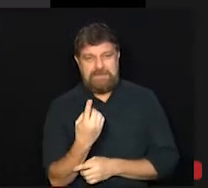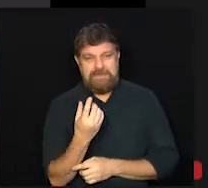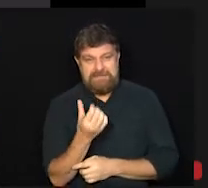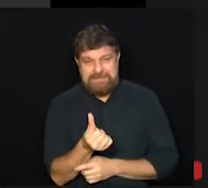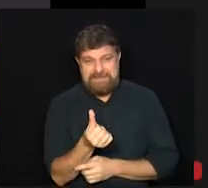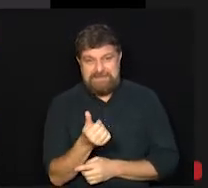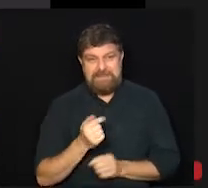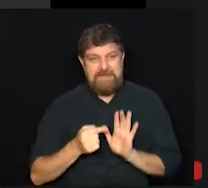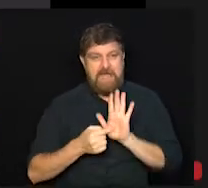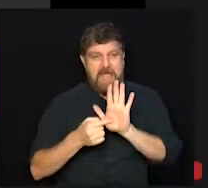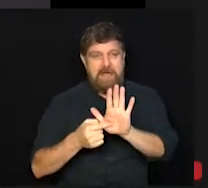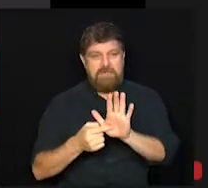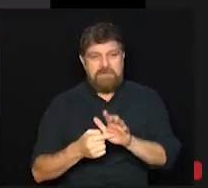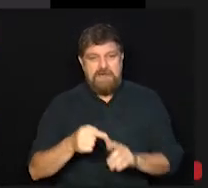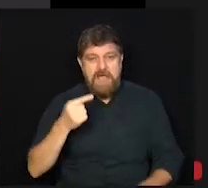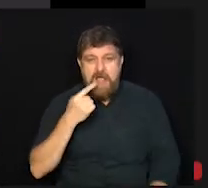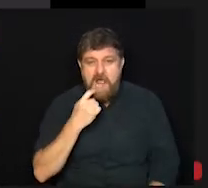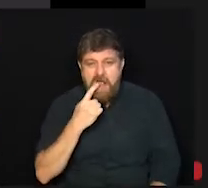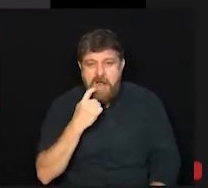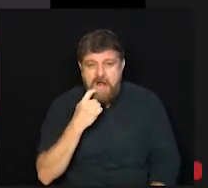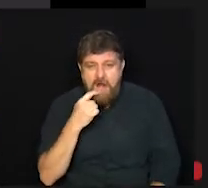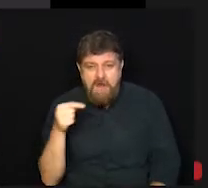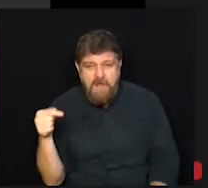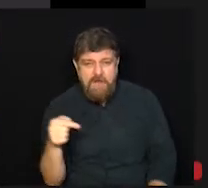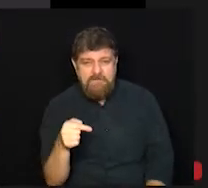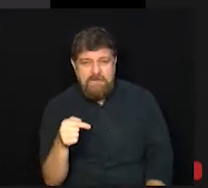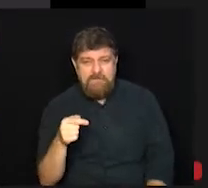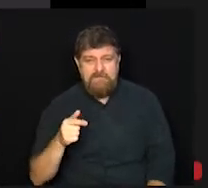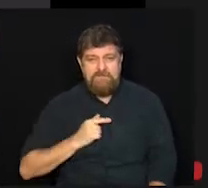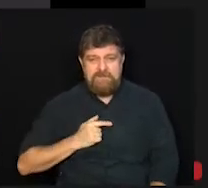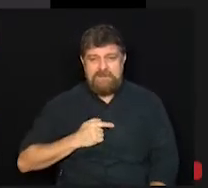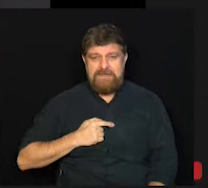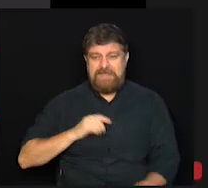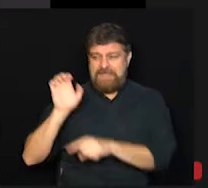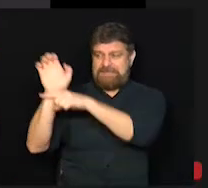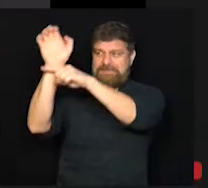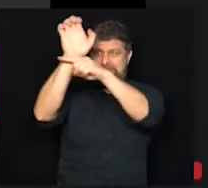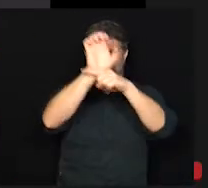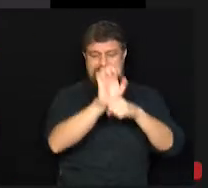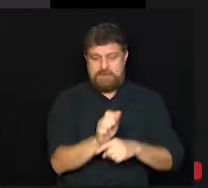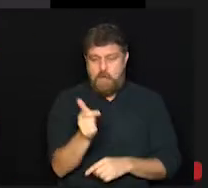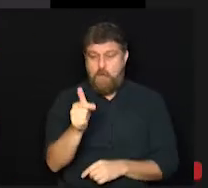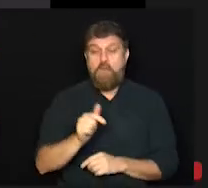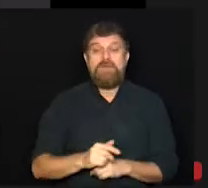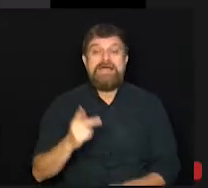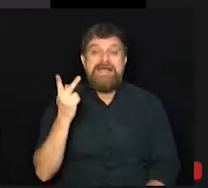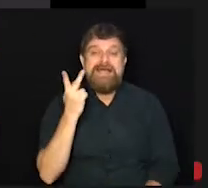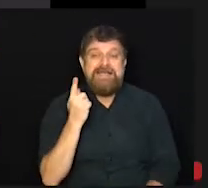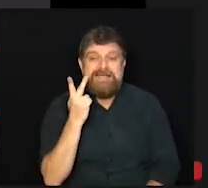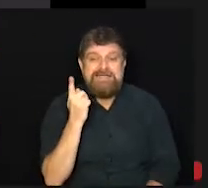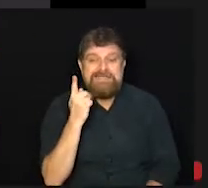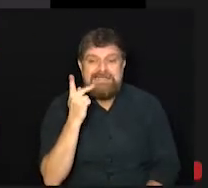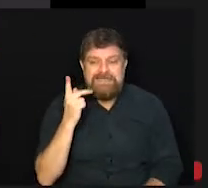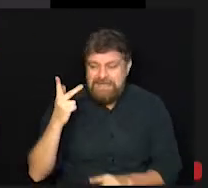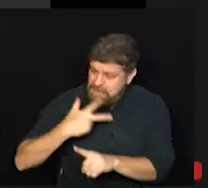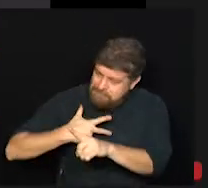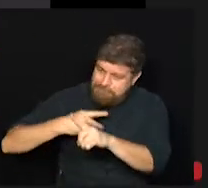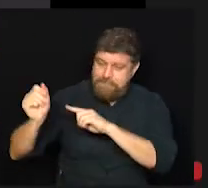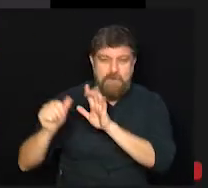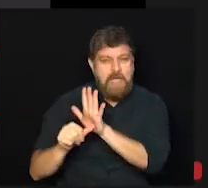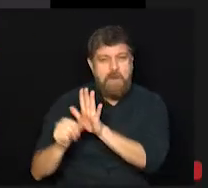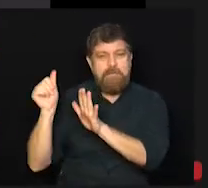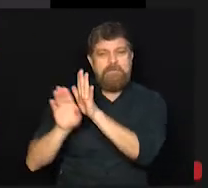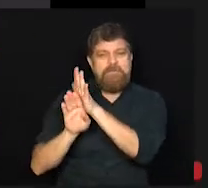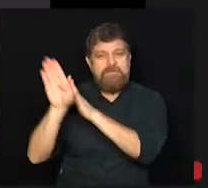para o vermelhinho lá embaixo, que o pessoal vem de outros estados. E o estado do Ceará é campeão. Então,